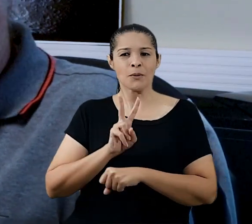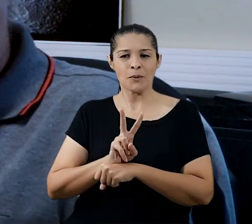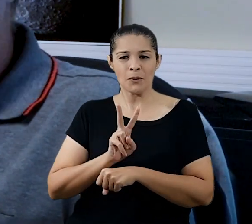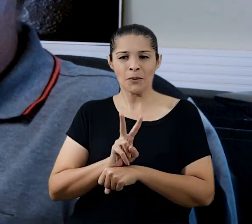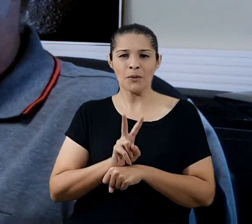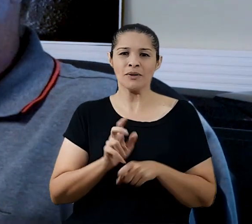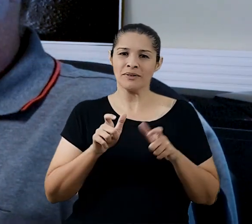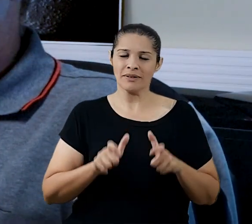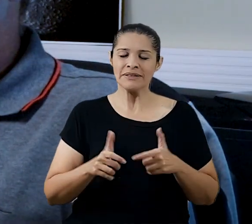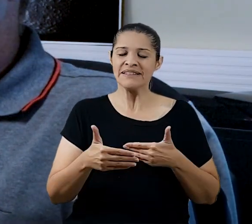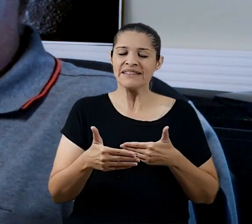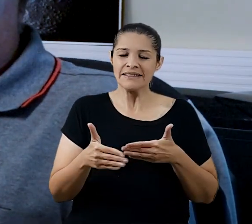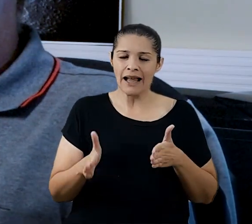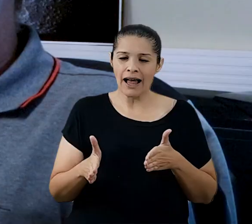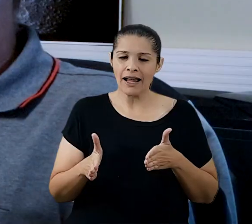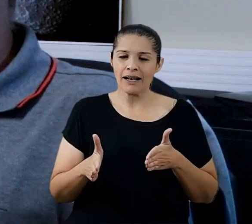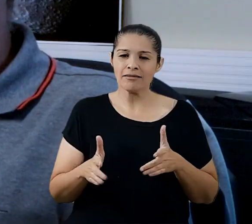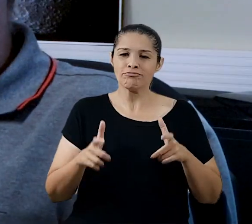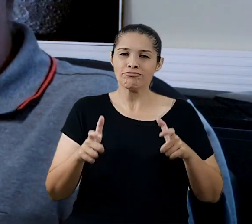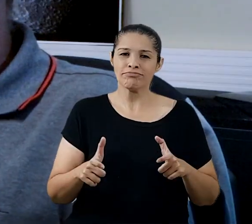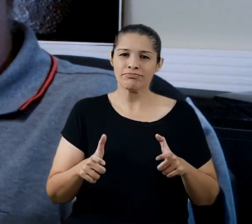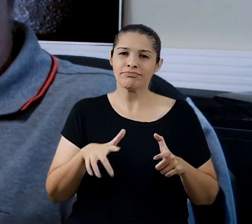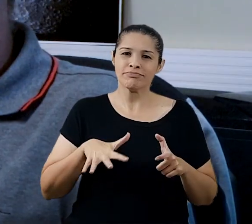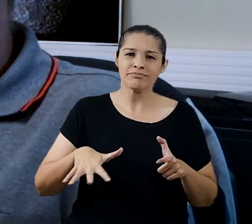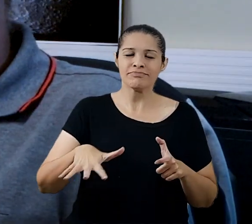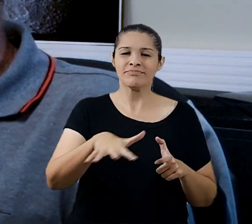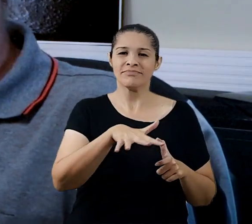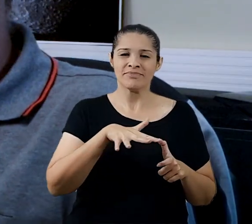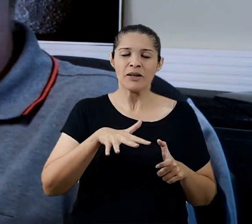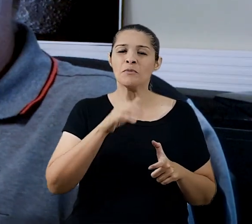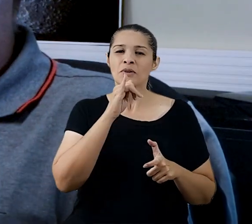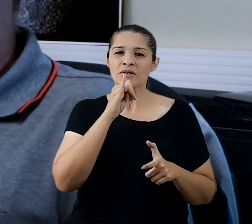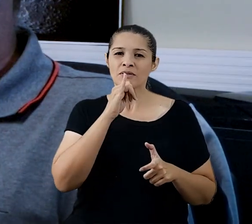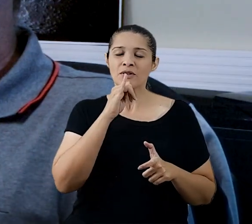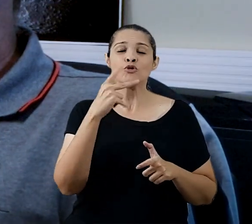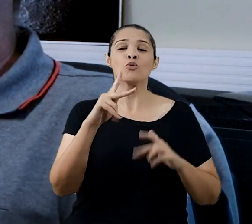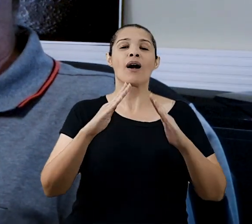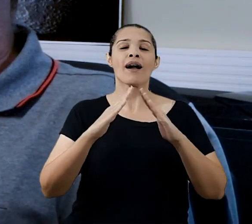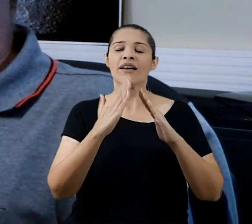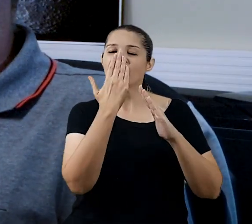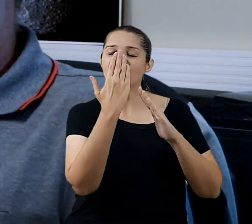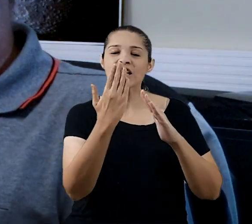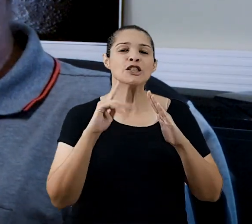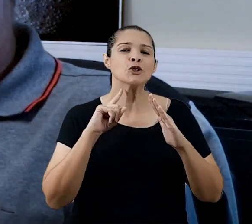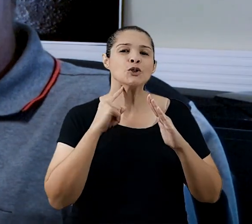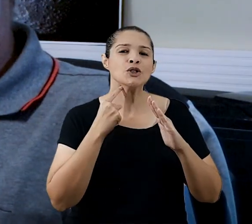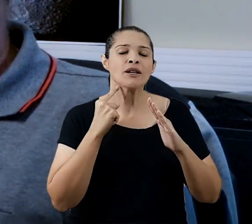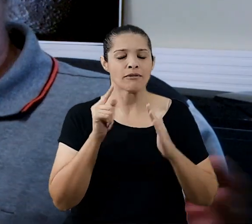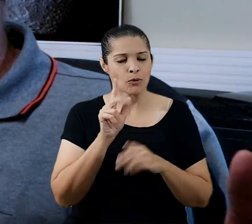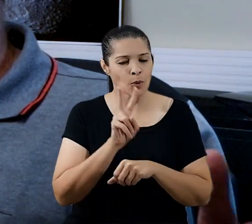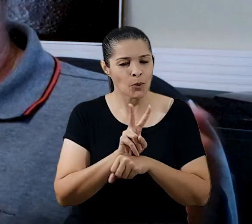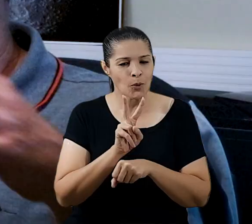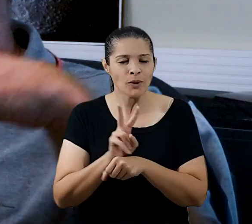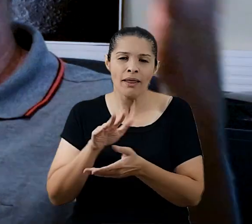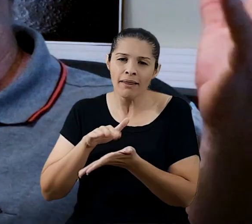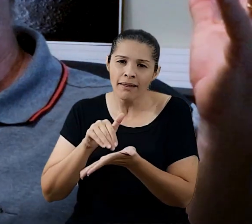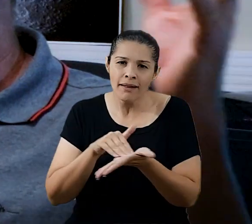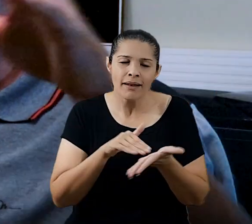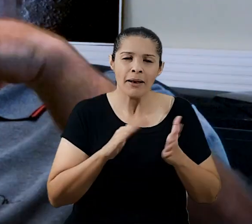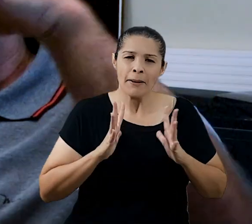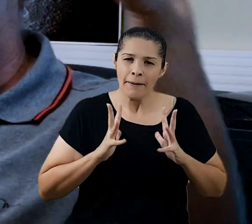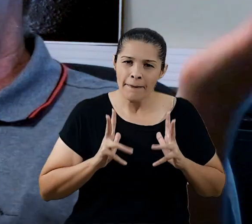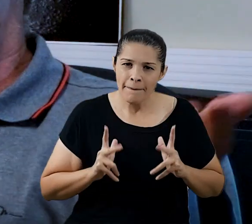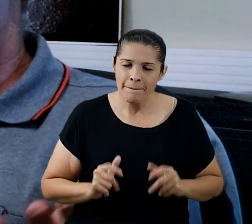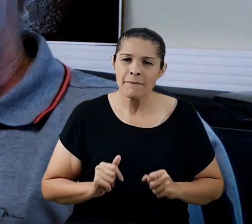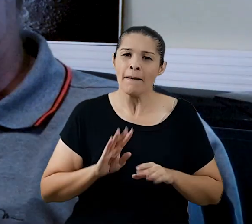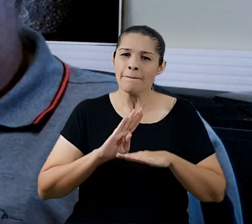própria sala, né? A sujeira na frente da sua casa, no bairro, na cidade, no